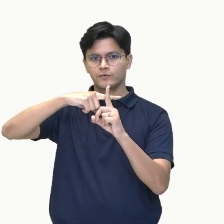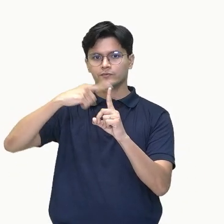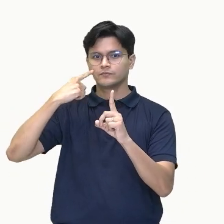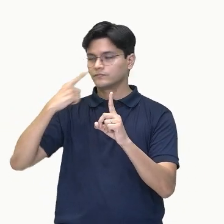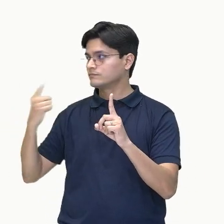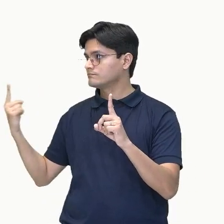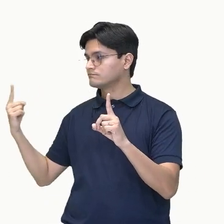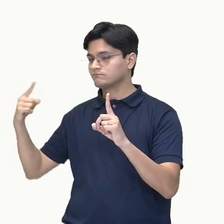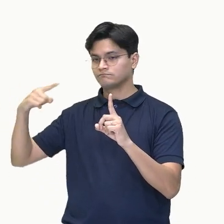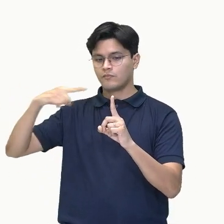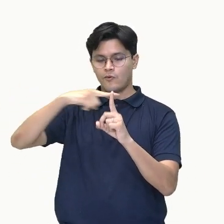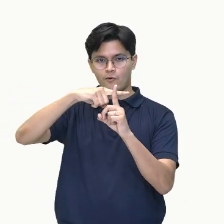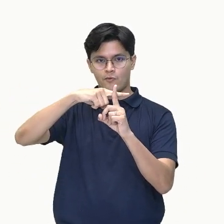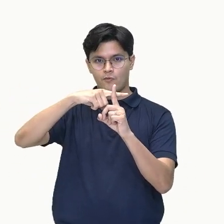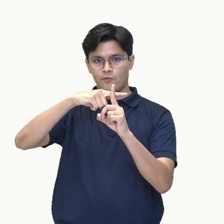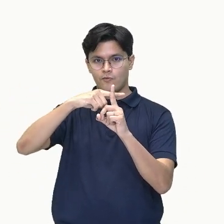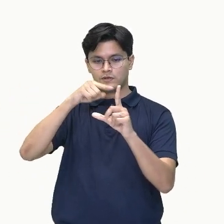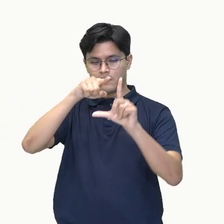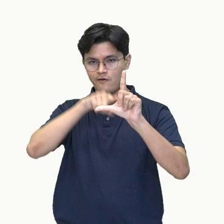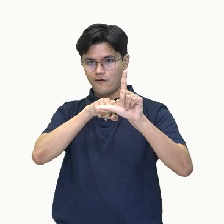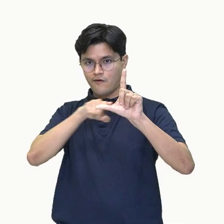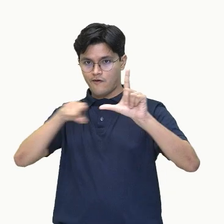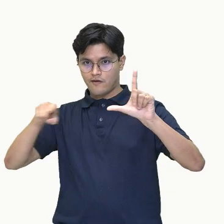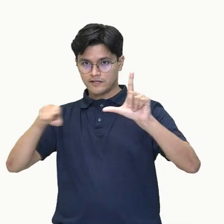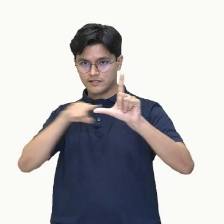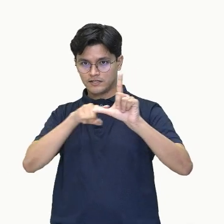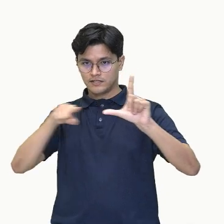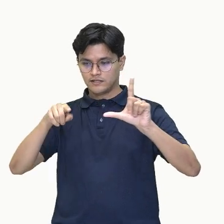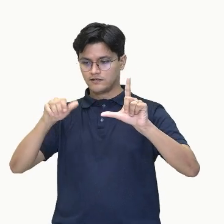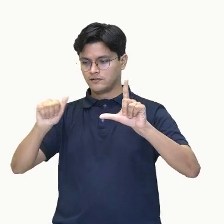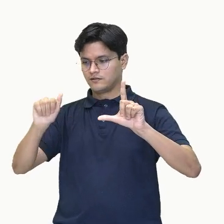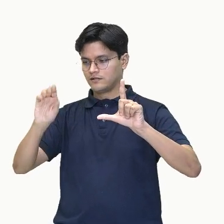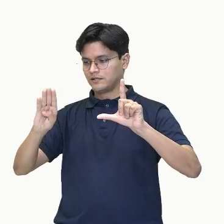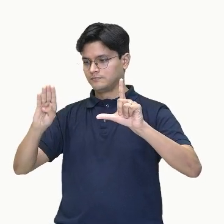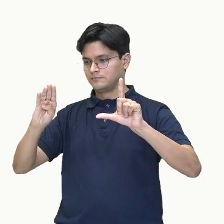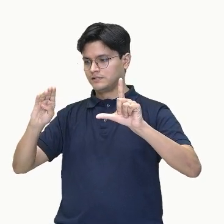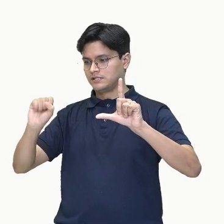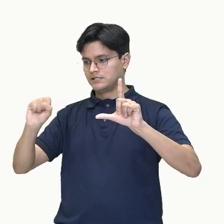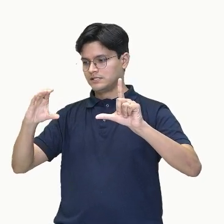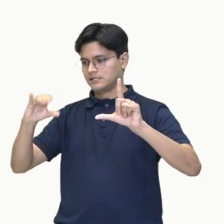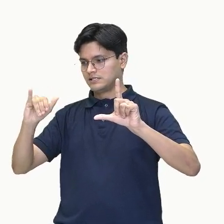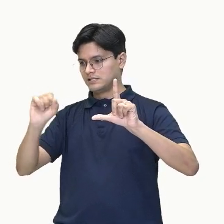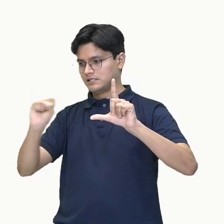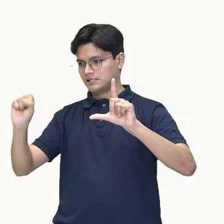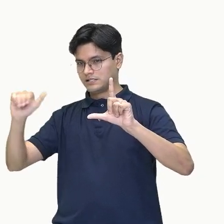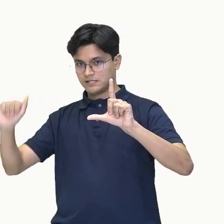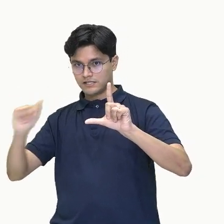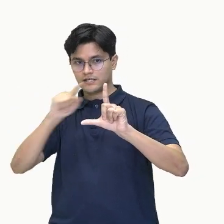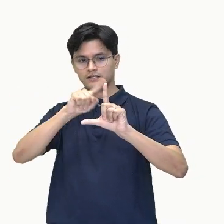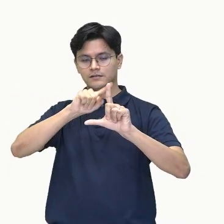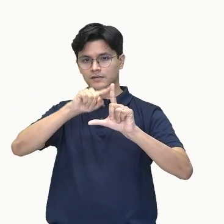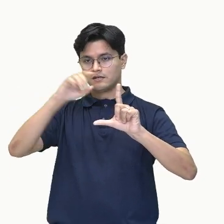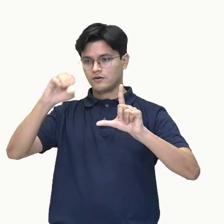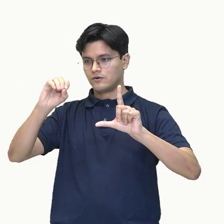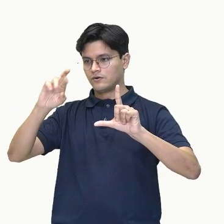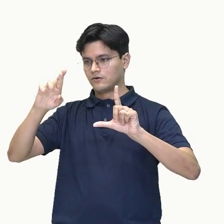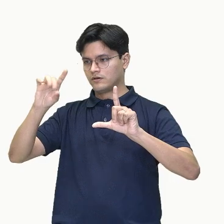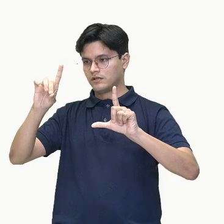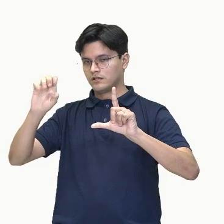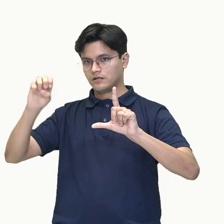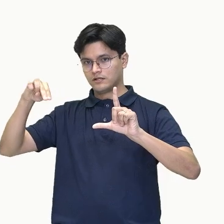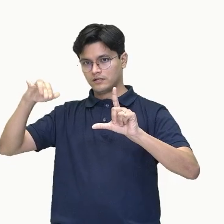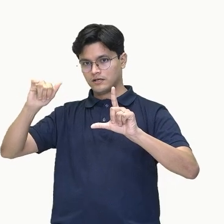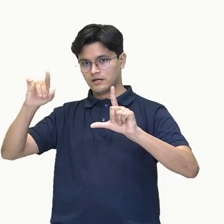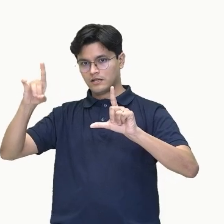da abscissa quanto da ordenada, que formou aí essa cruz, você percebeu que foram formados aí 4